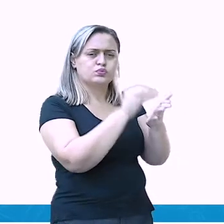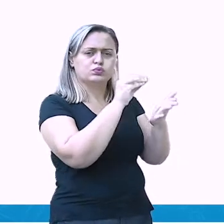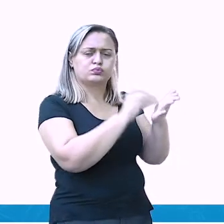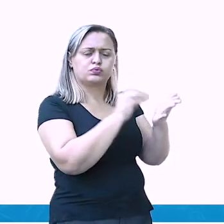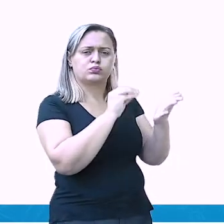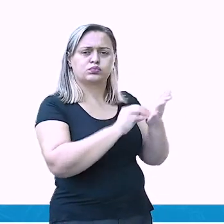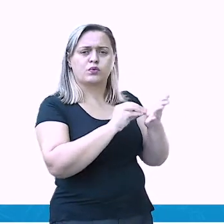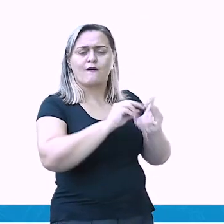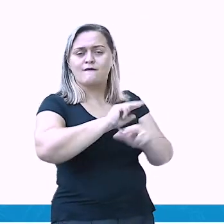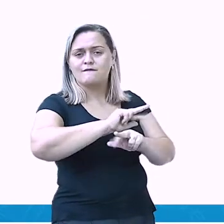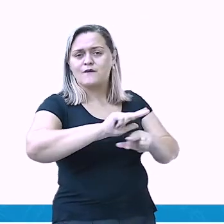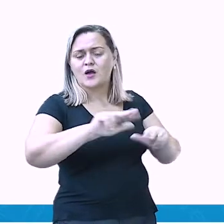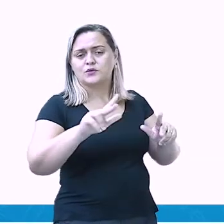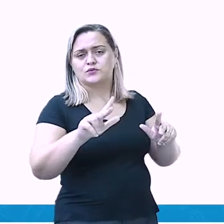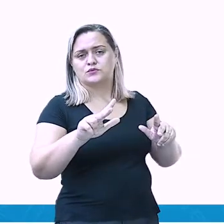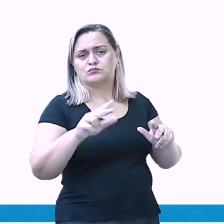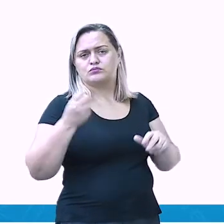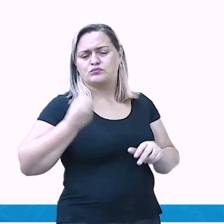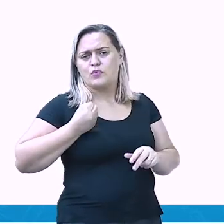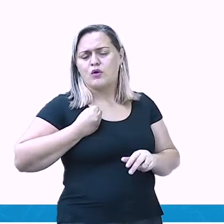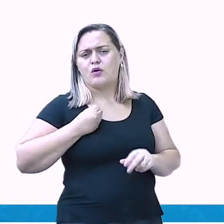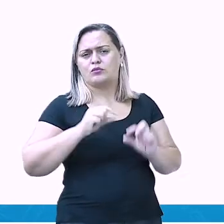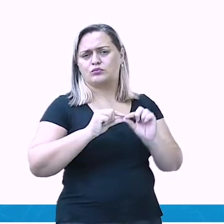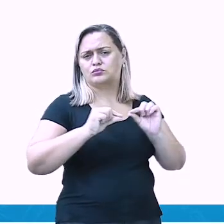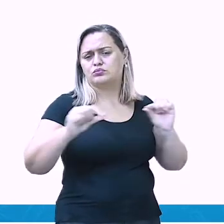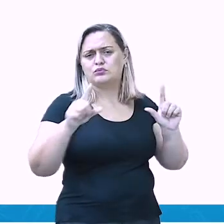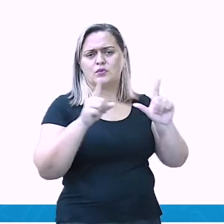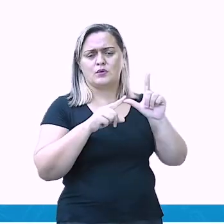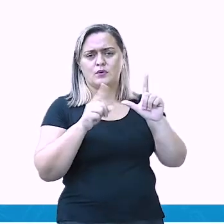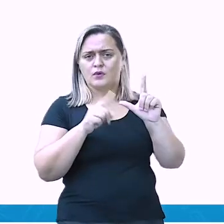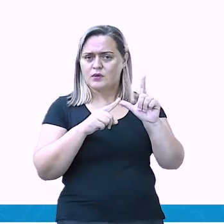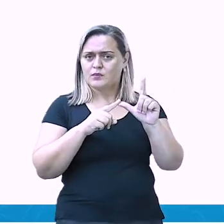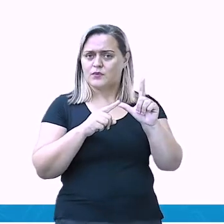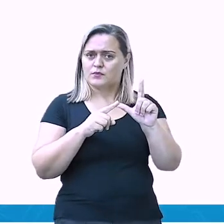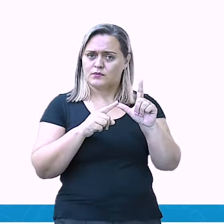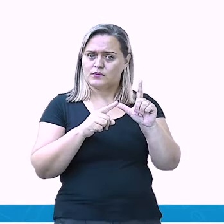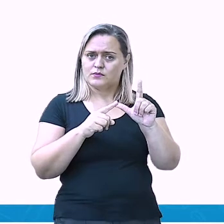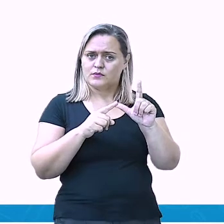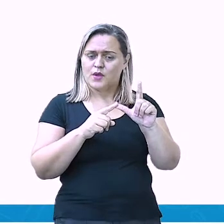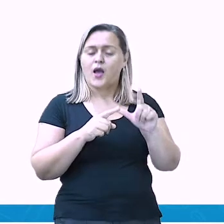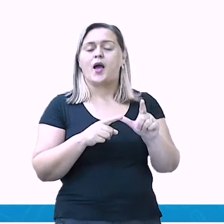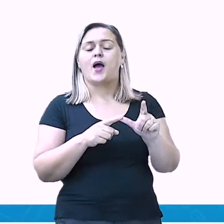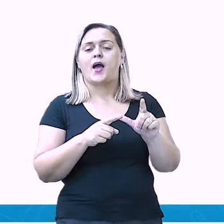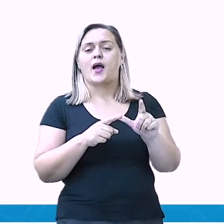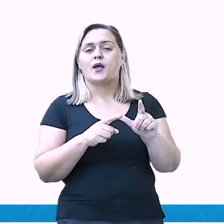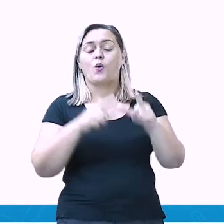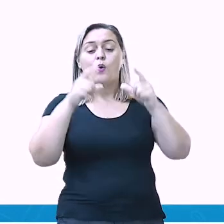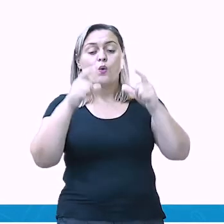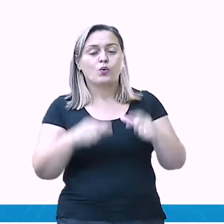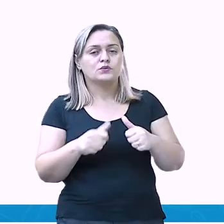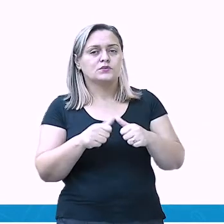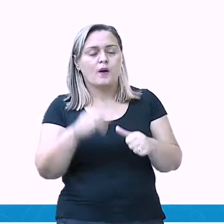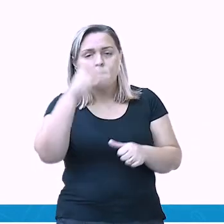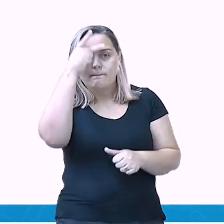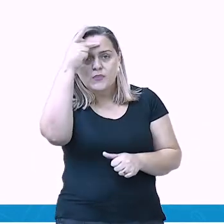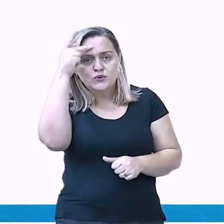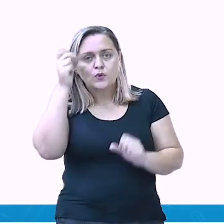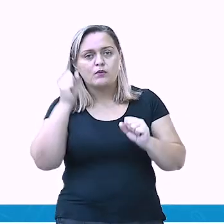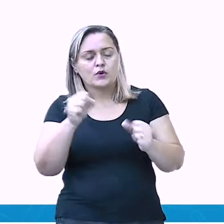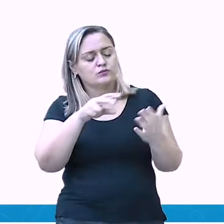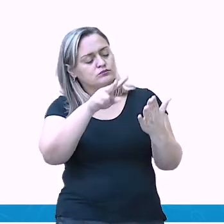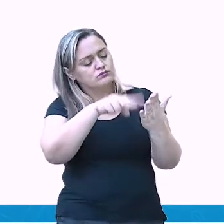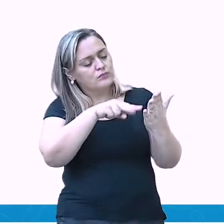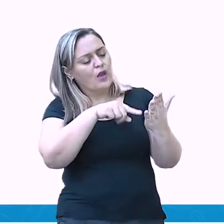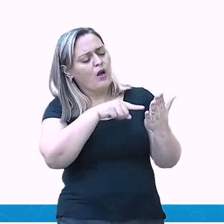consigo ler e esse mapa levado para outro lugar, aquela pessoa de outro país também vai conseguir ler.